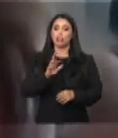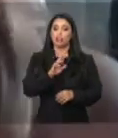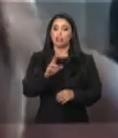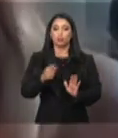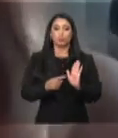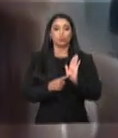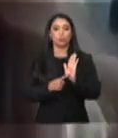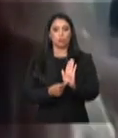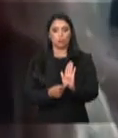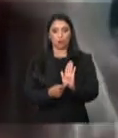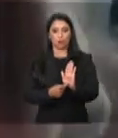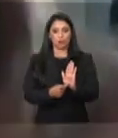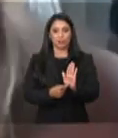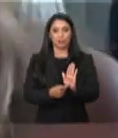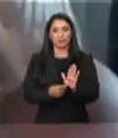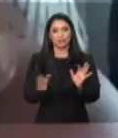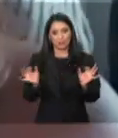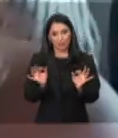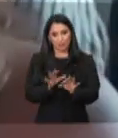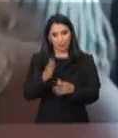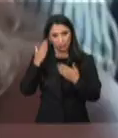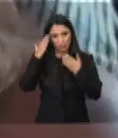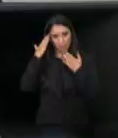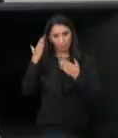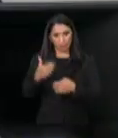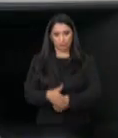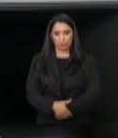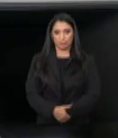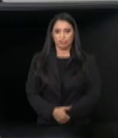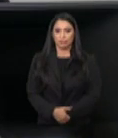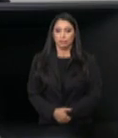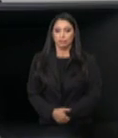cicatriz termino aqui minha fala agradeço